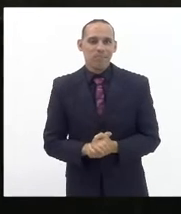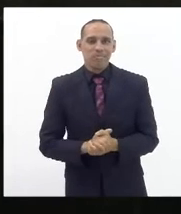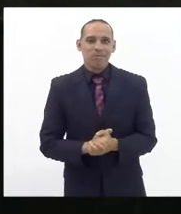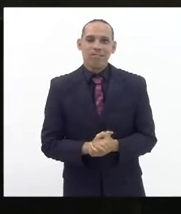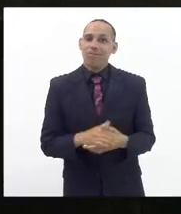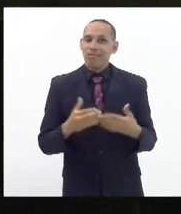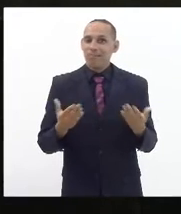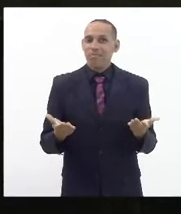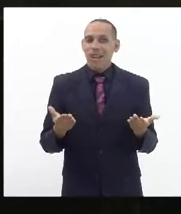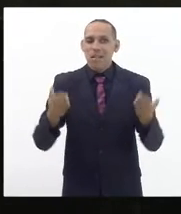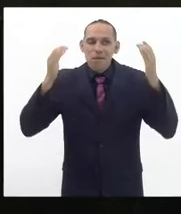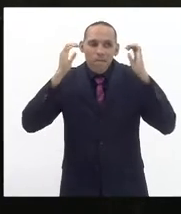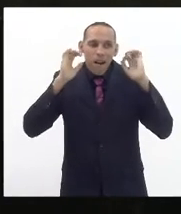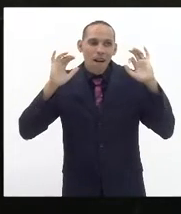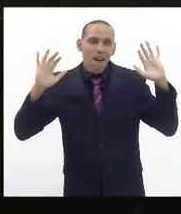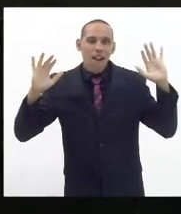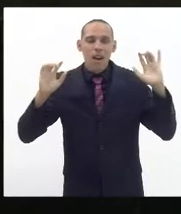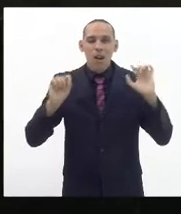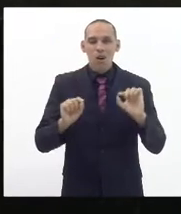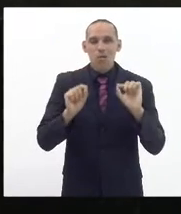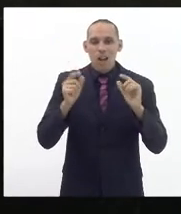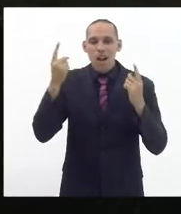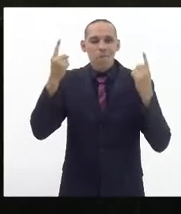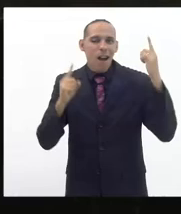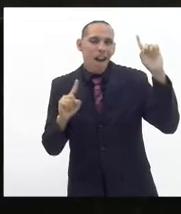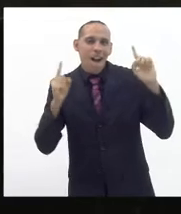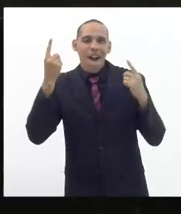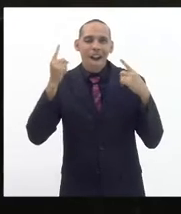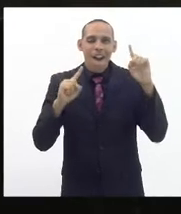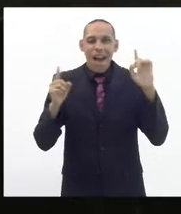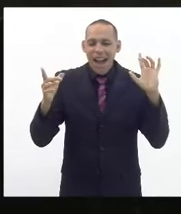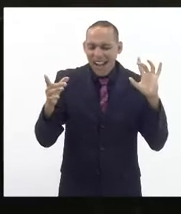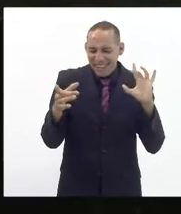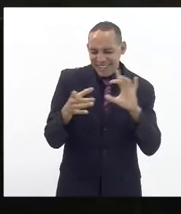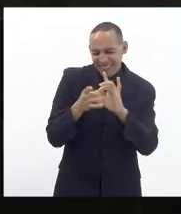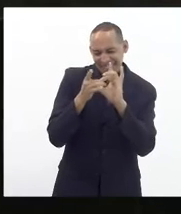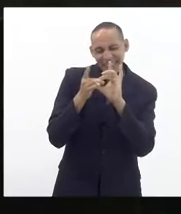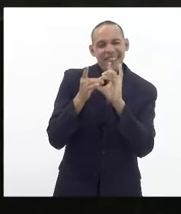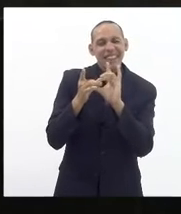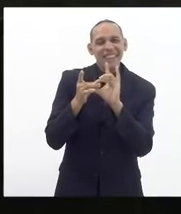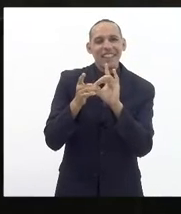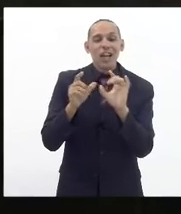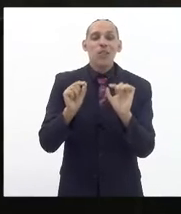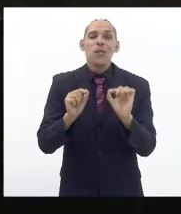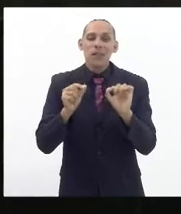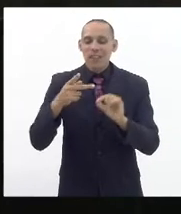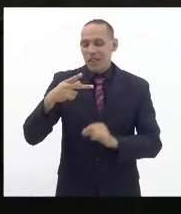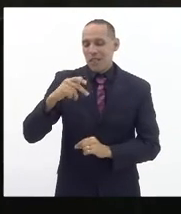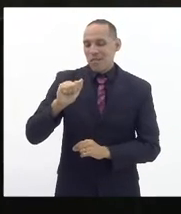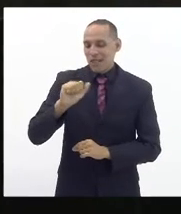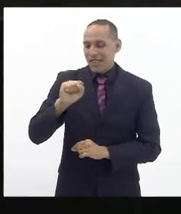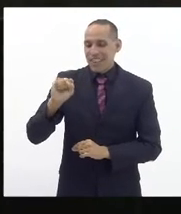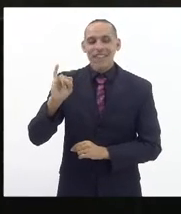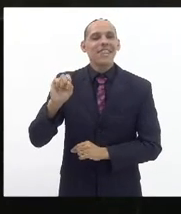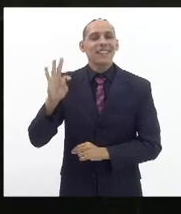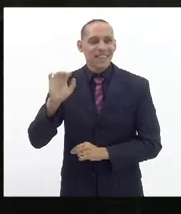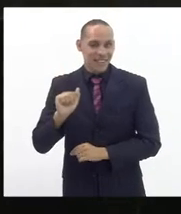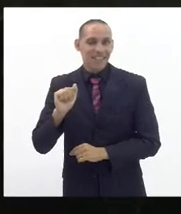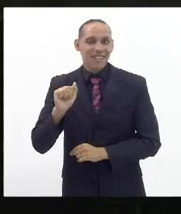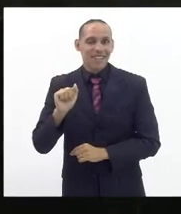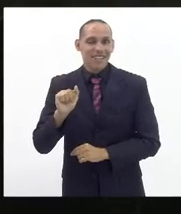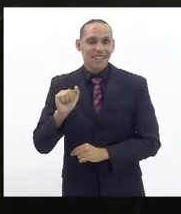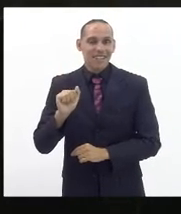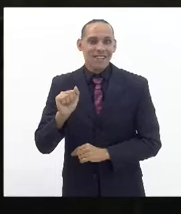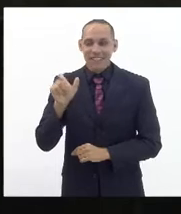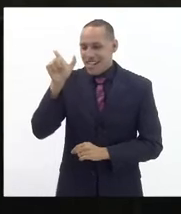Pensar no próprio carnaval é indissociável da condição de passistas, né?